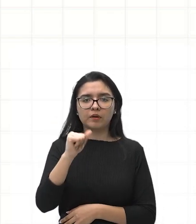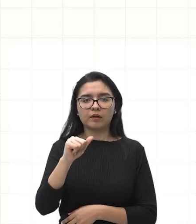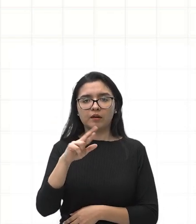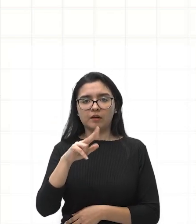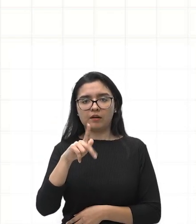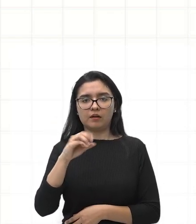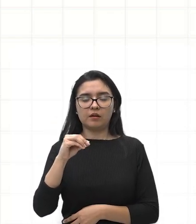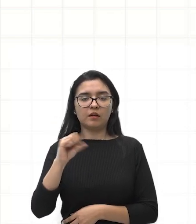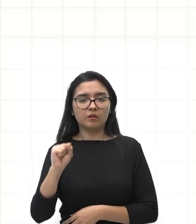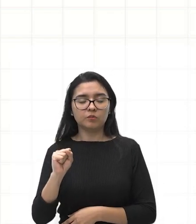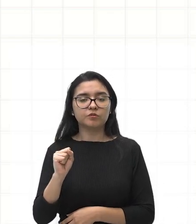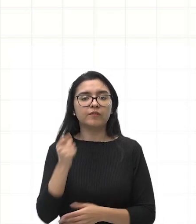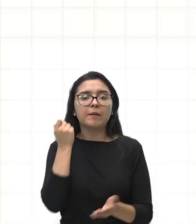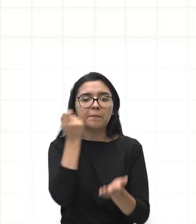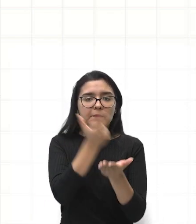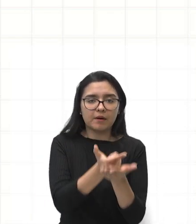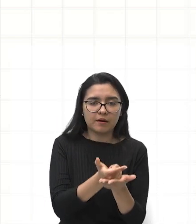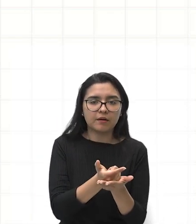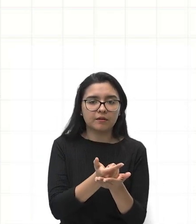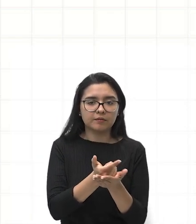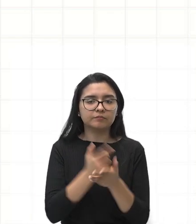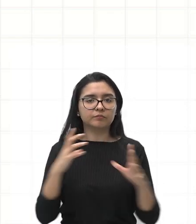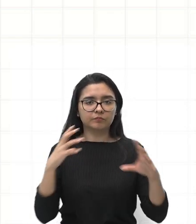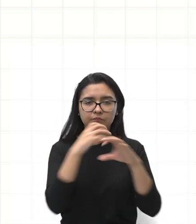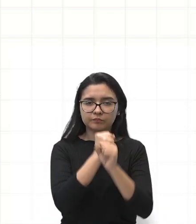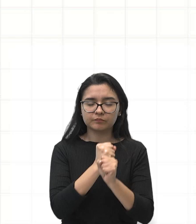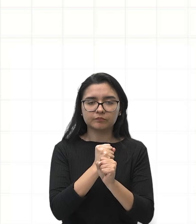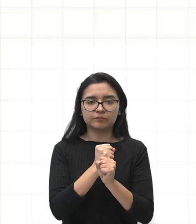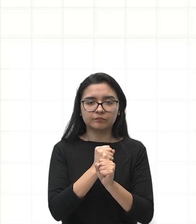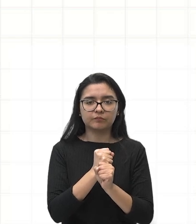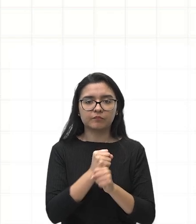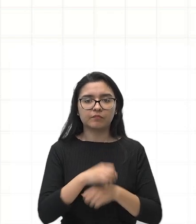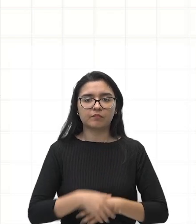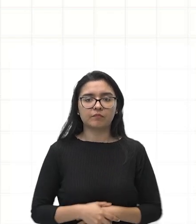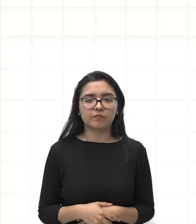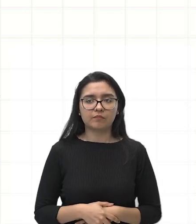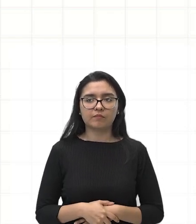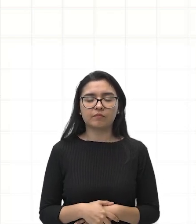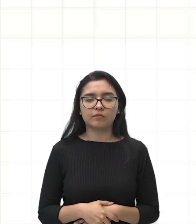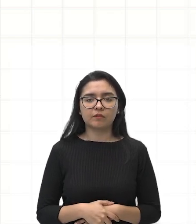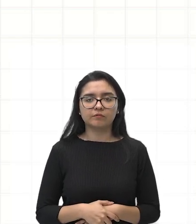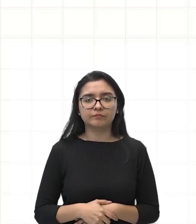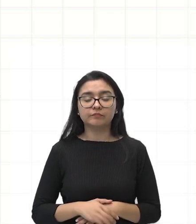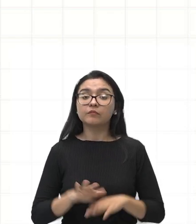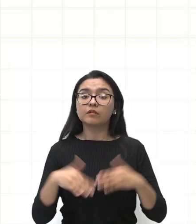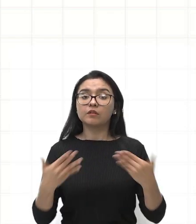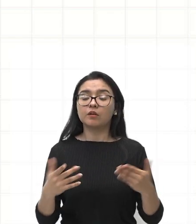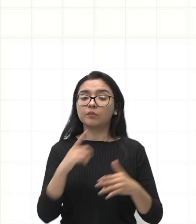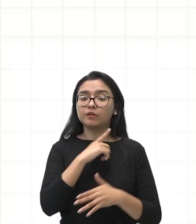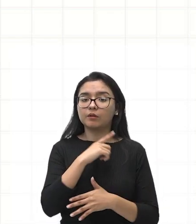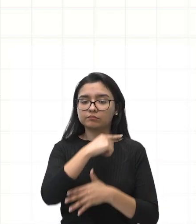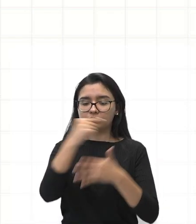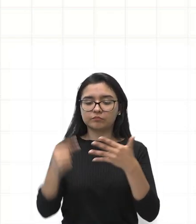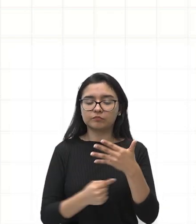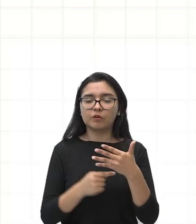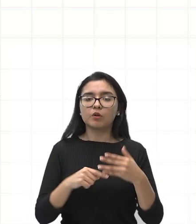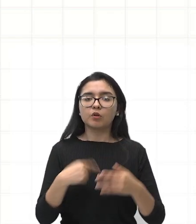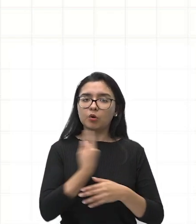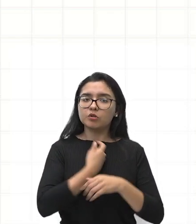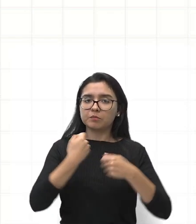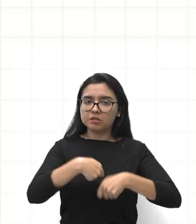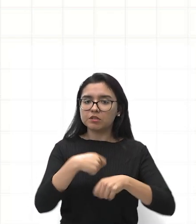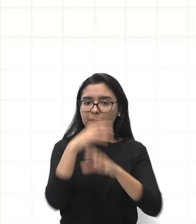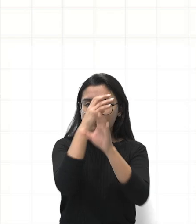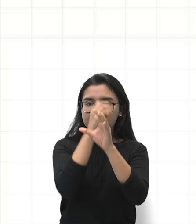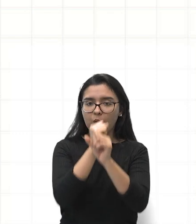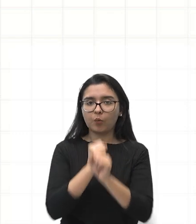qual foi o total gasto pelo senhor Carlos com suas contas? E aí, pessoal, temos aí que fazermos o